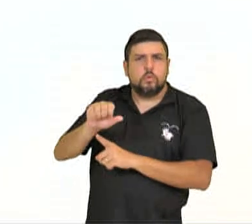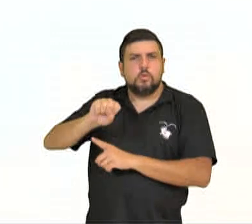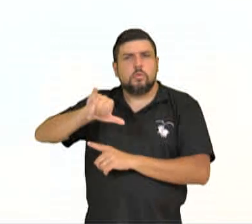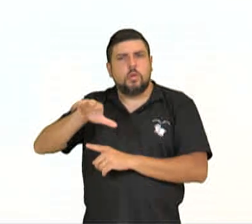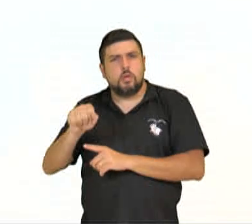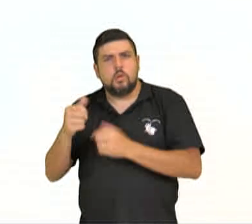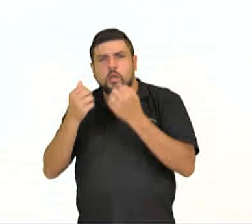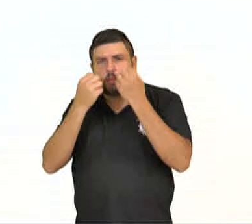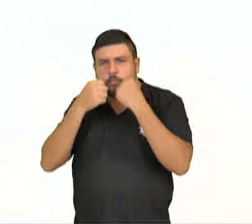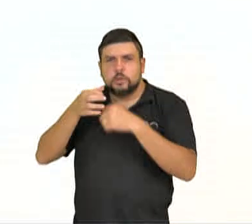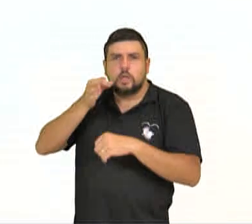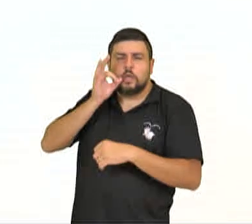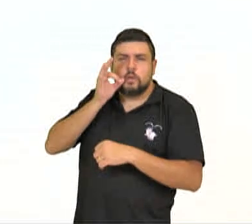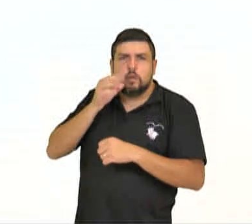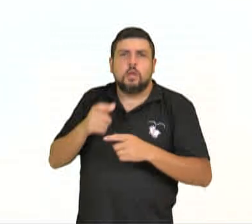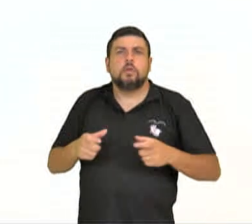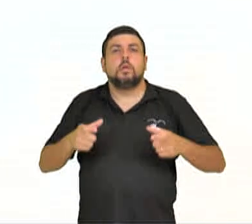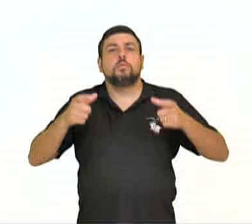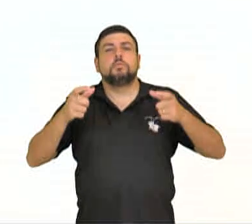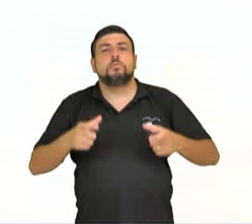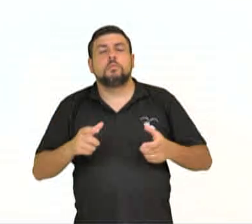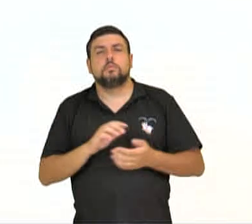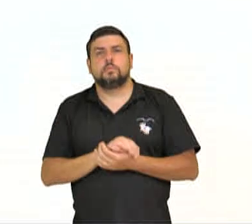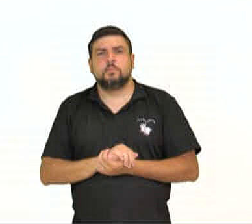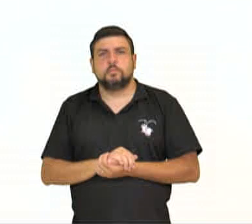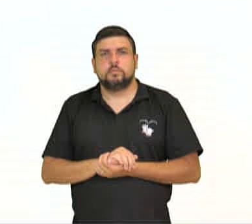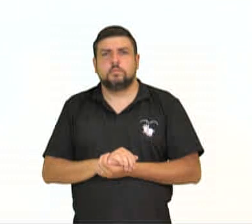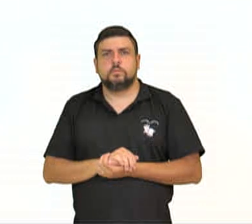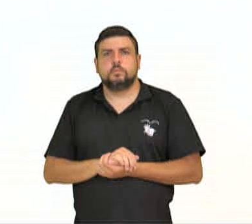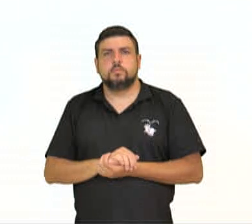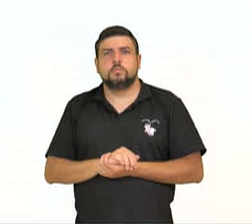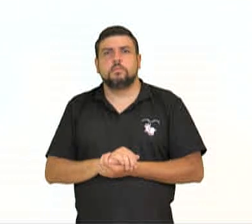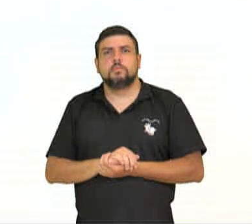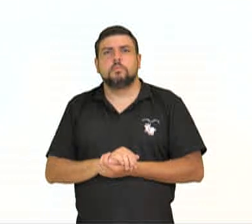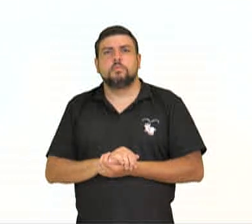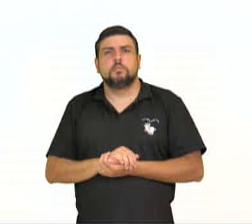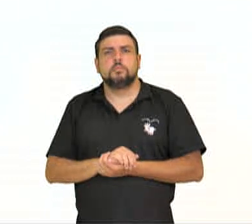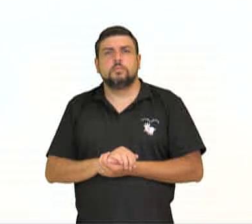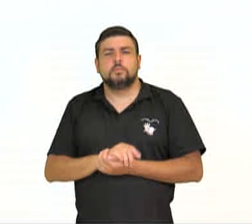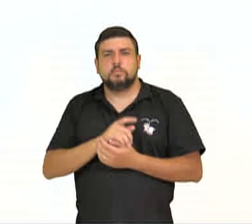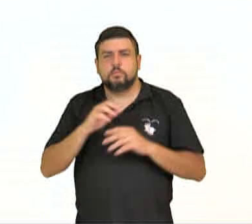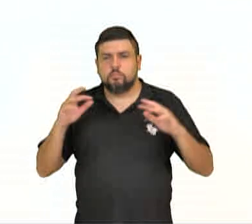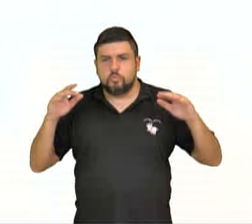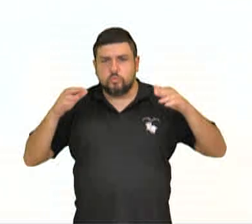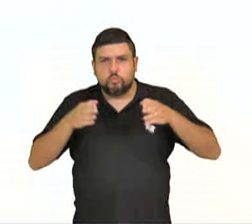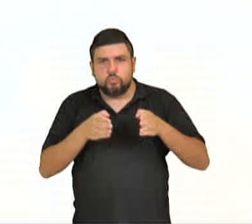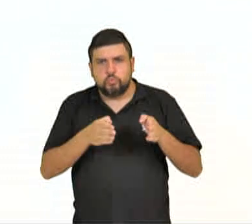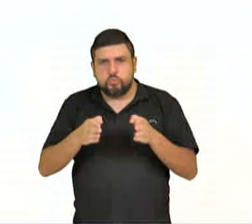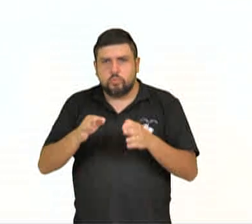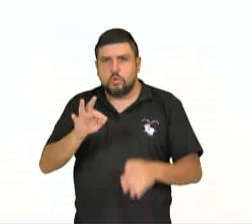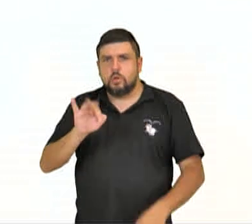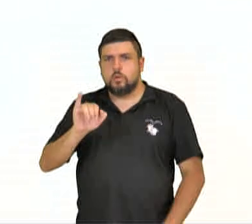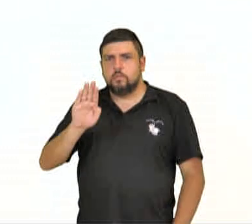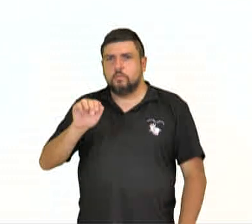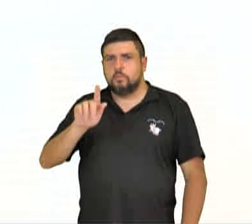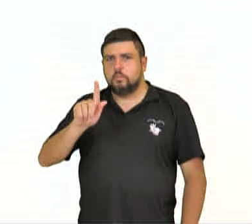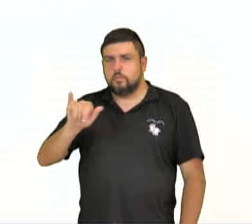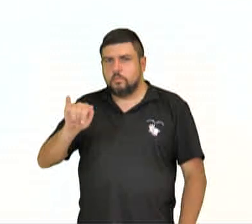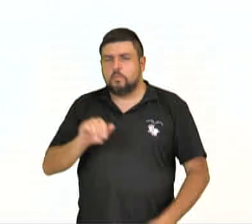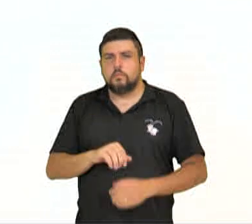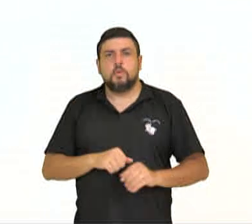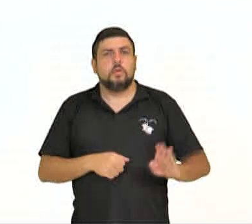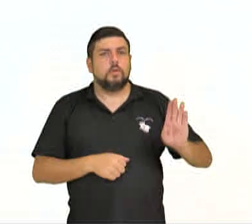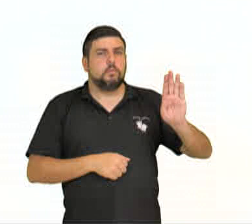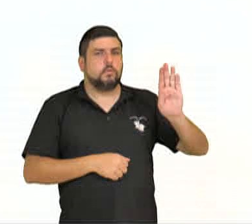café. Essa informação aqui está relacionada à bacia hidrográfica do rio Tibagi. A letra B, há uma